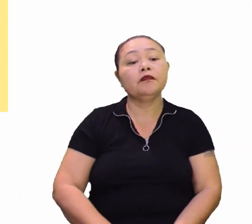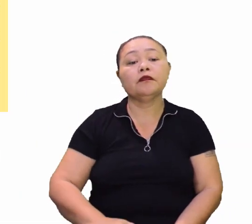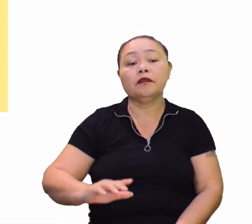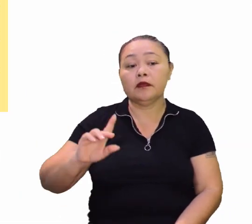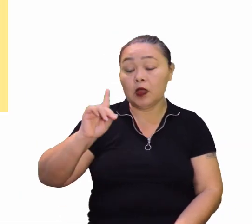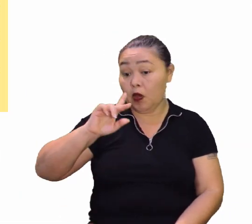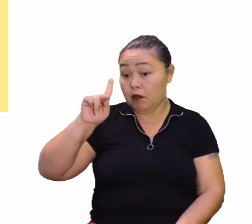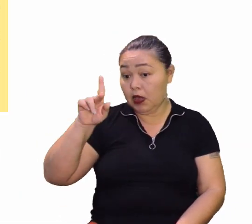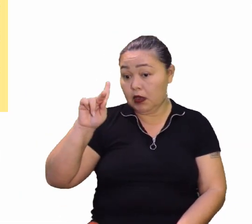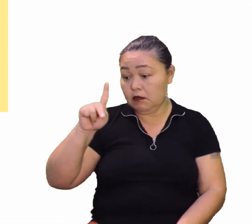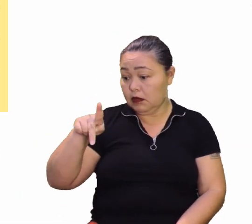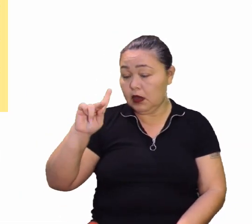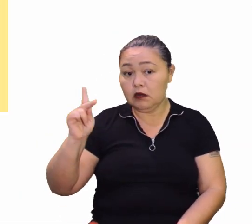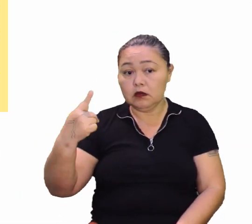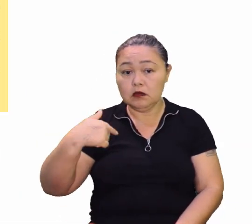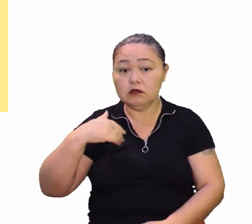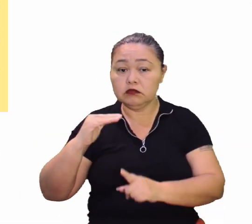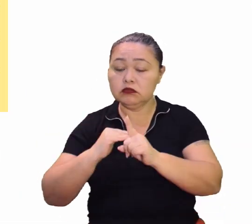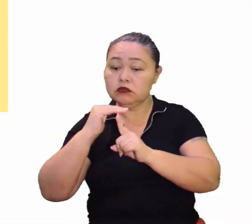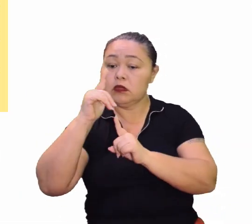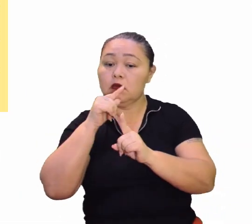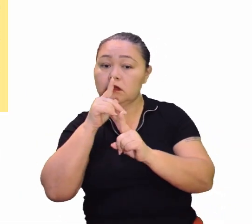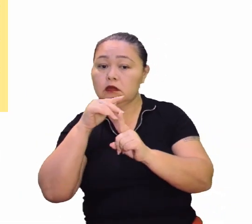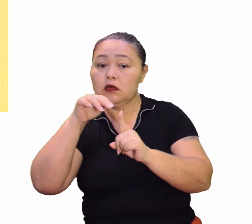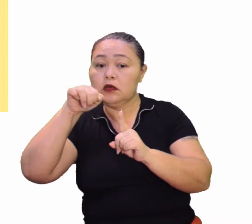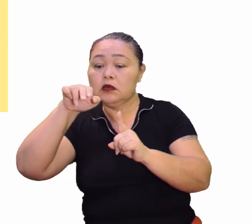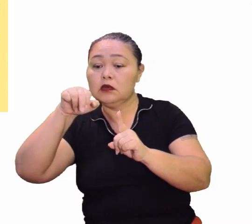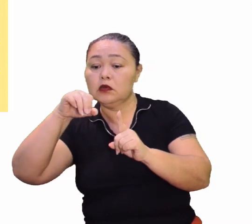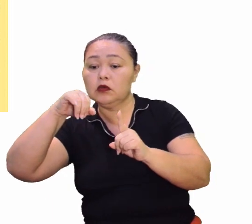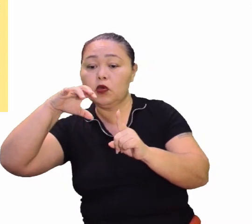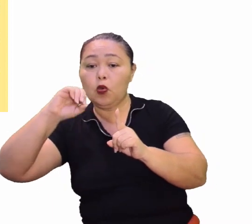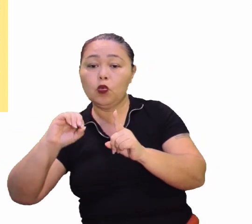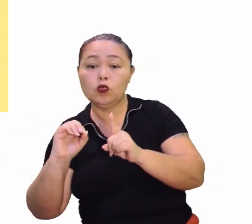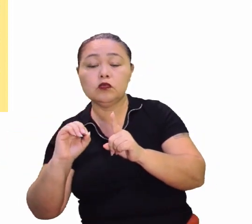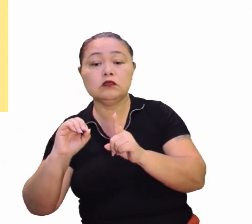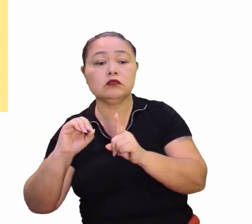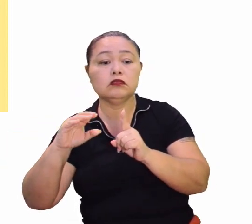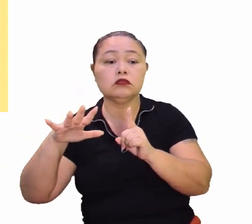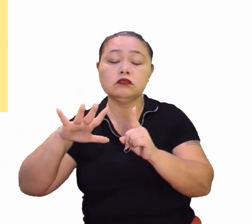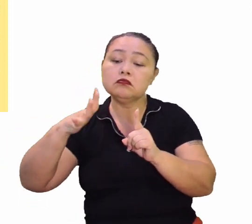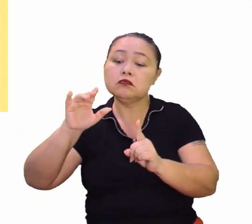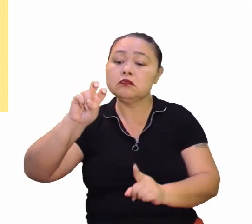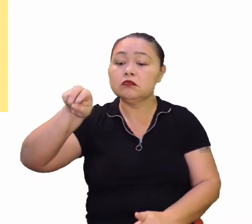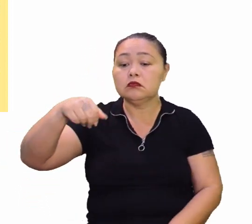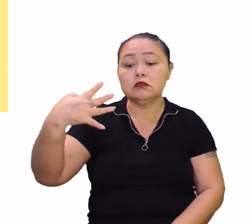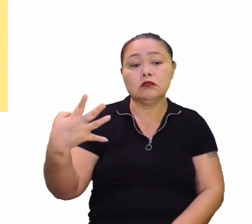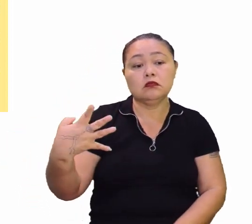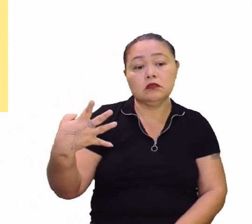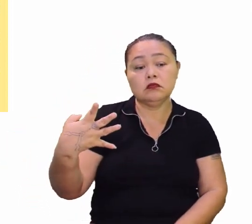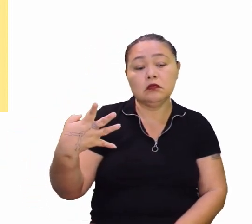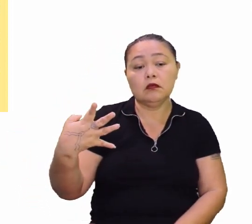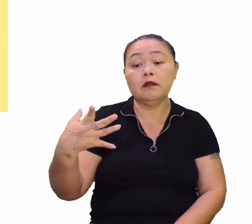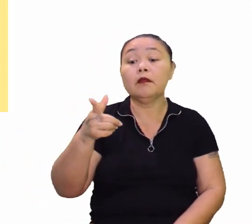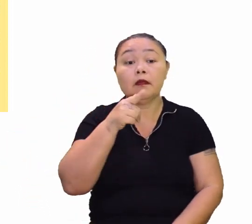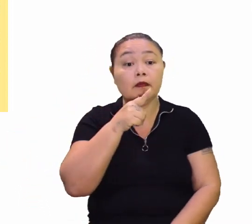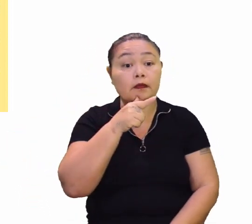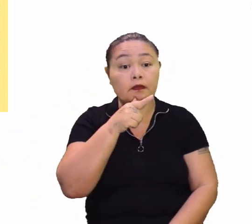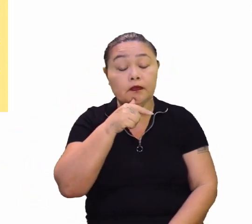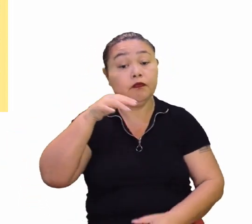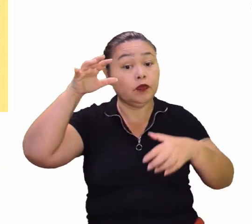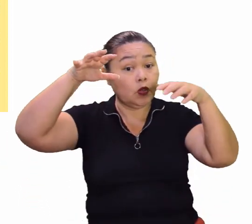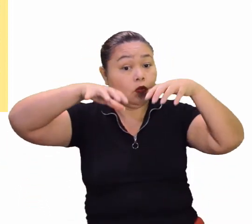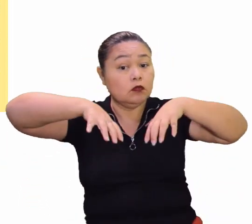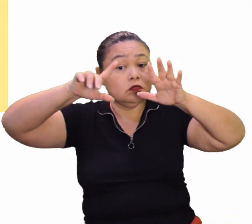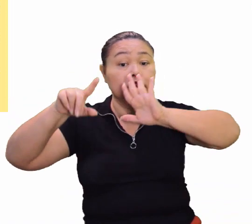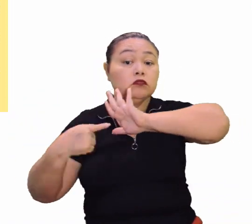Com o pH, potencial de hidrogênio iônico, em torno de 5,4, a água